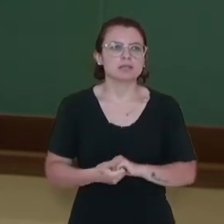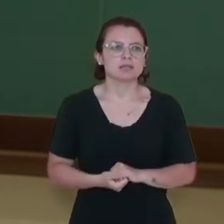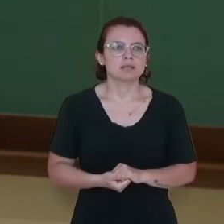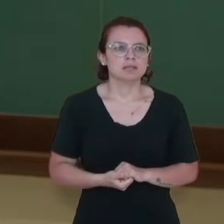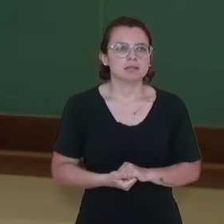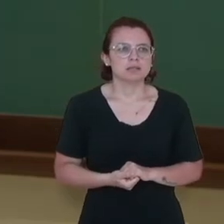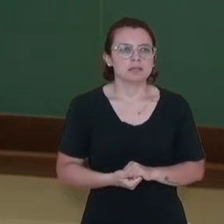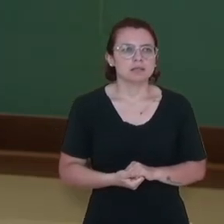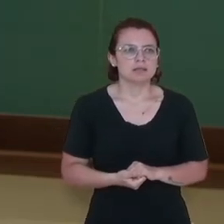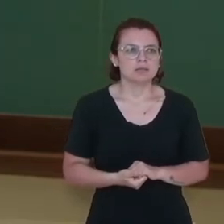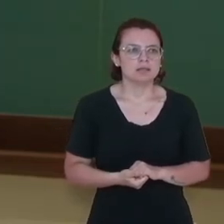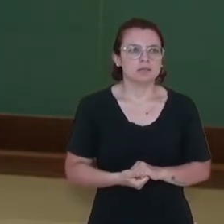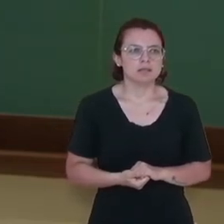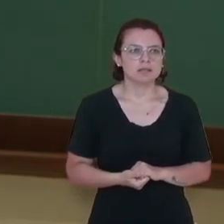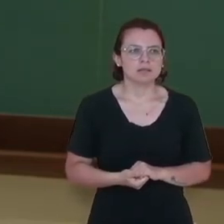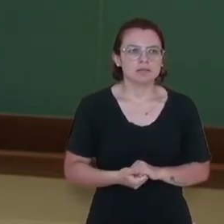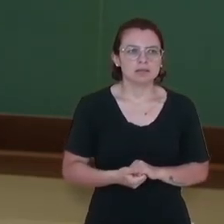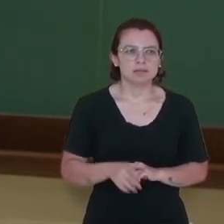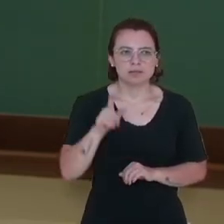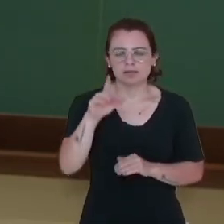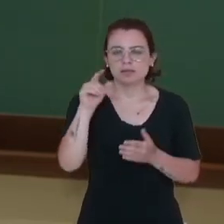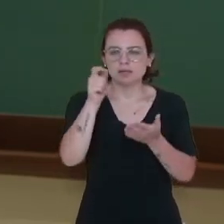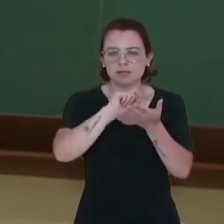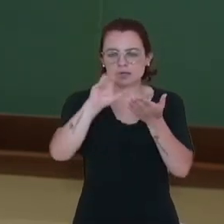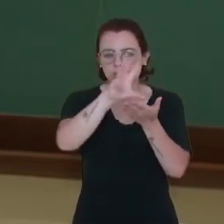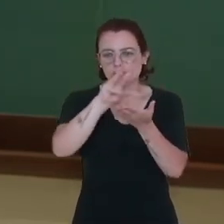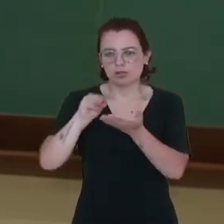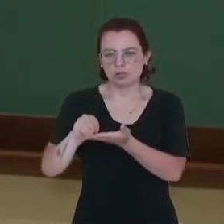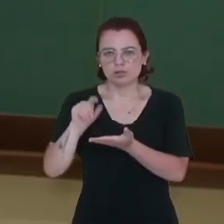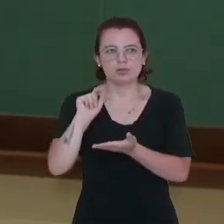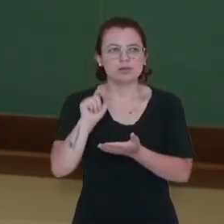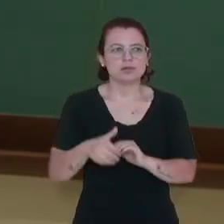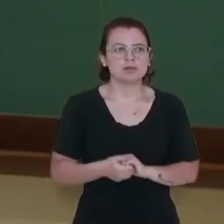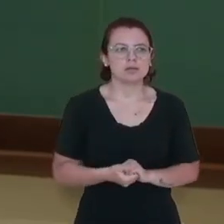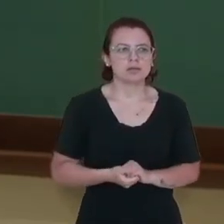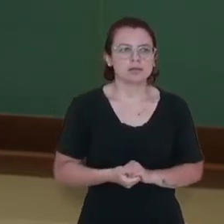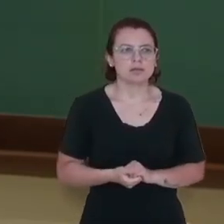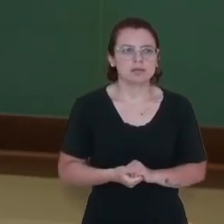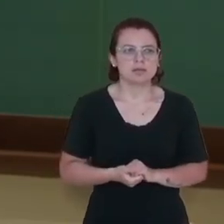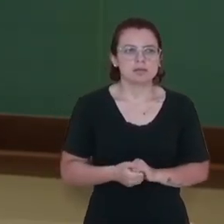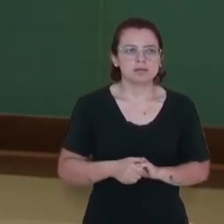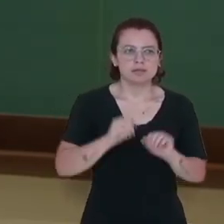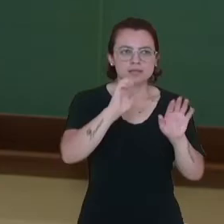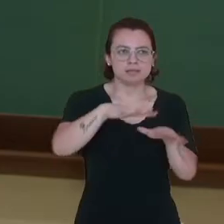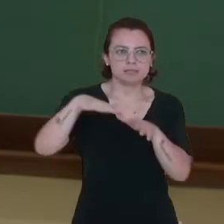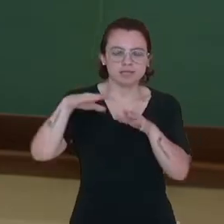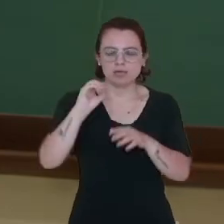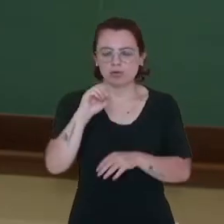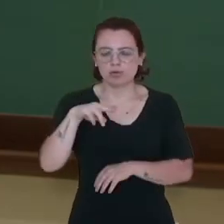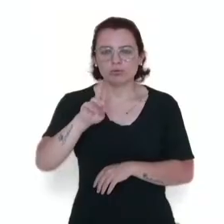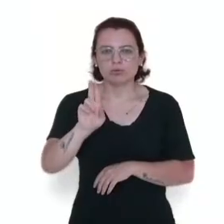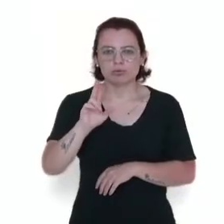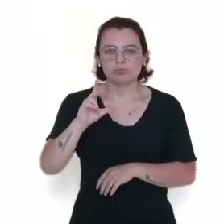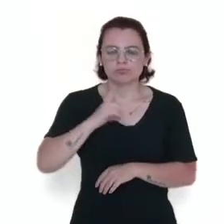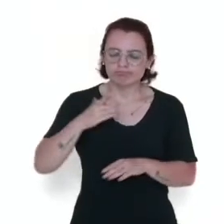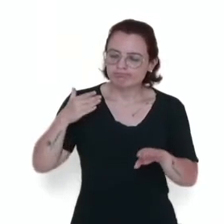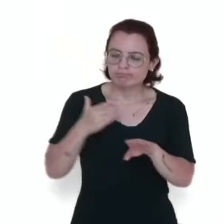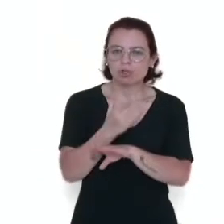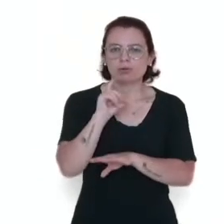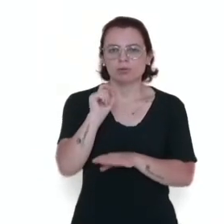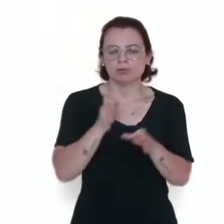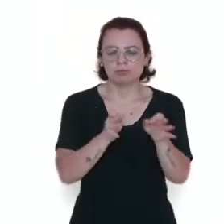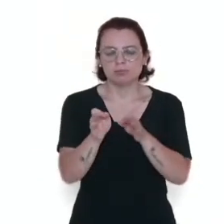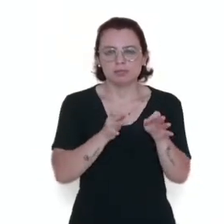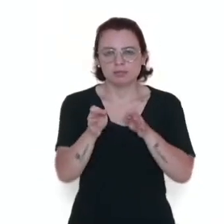Muito bem? Então anota aí, olha só a situação que temos aqui. A Assembleia Geral da ONU, então, aprovou o plano para a partilha